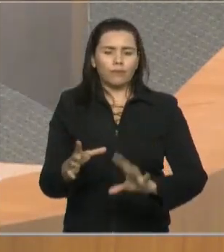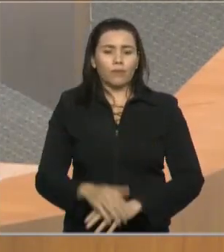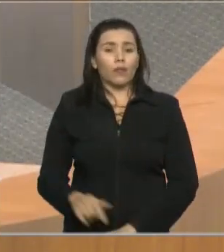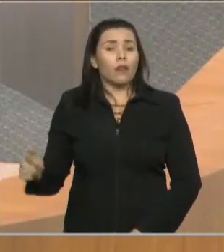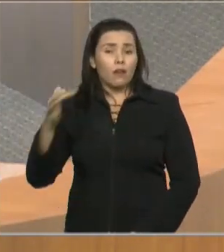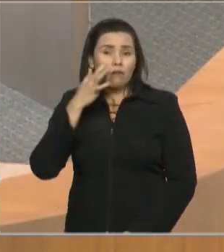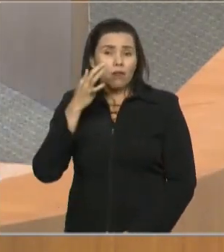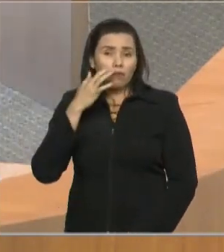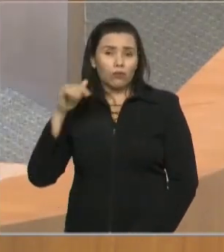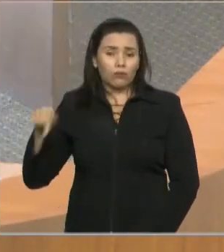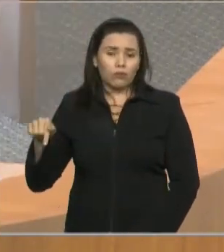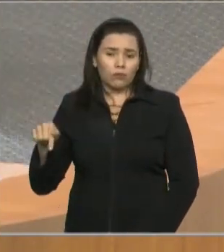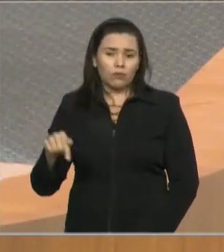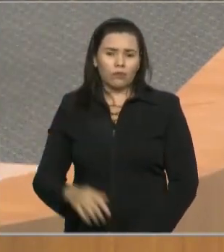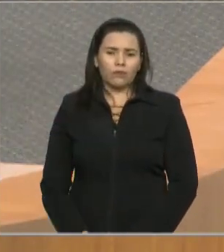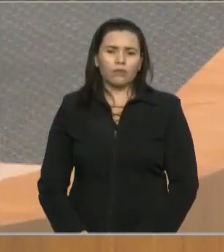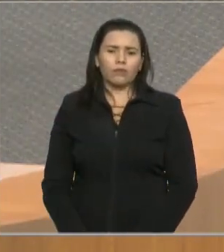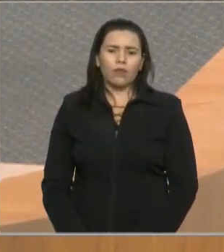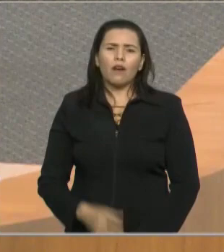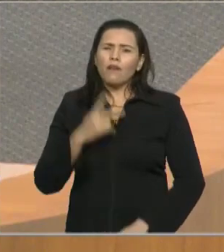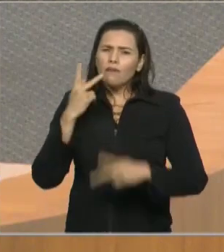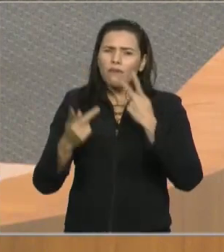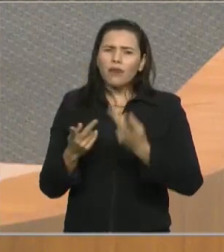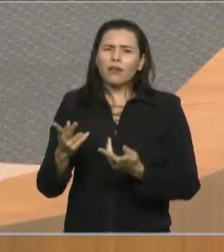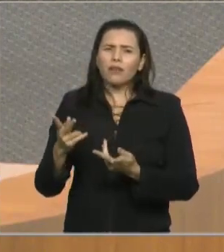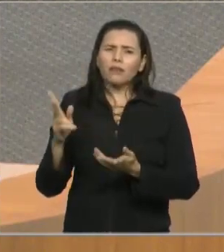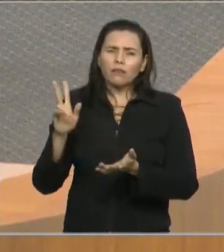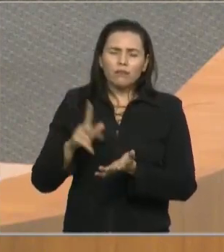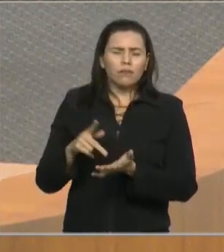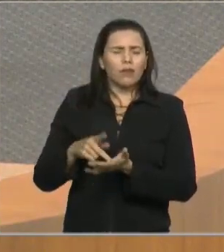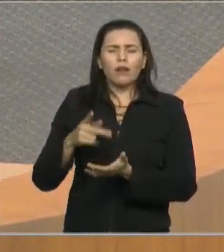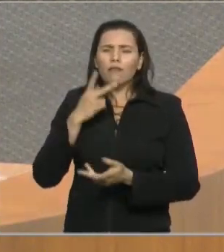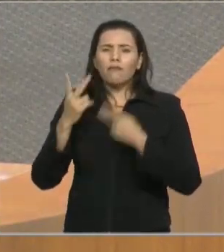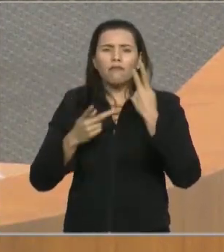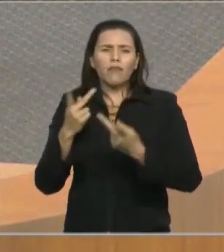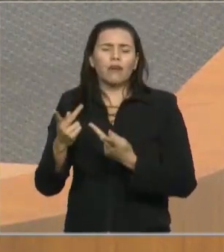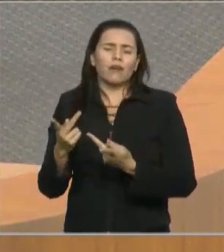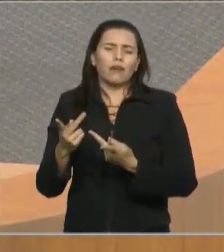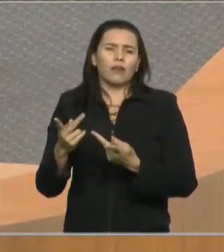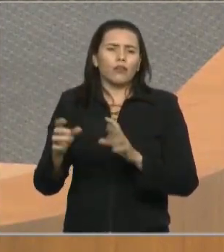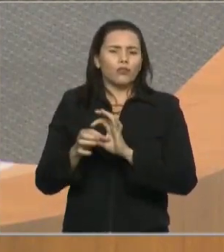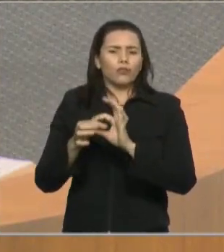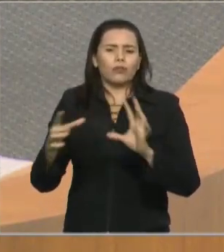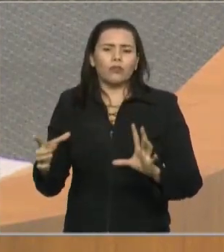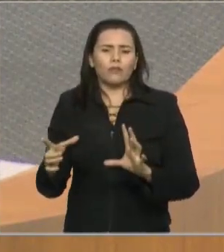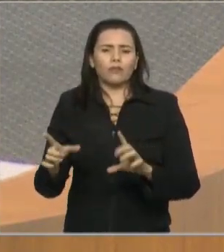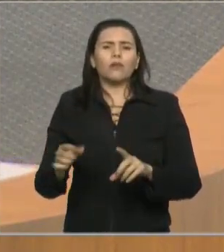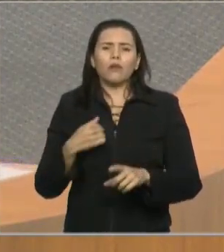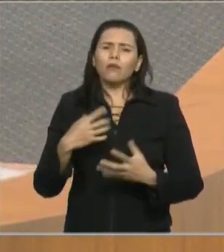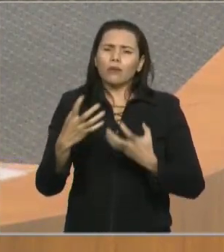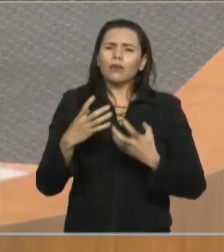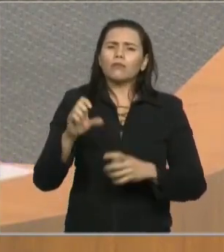Dino fala de liberdade e fala de livre. Nós queremos livre sim, mas livre é o Estado do Maranhão. Que Deus abençoe a todos.